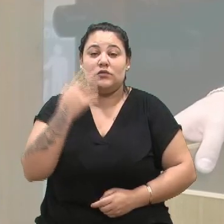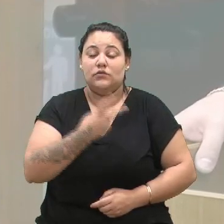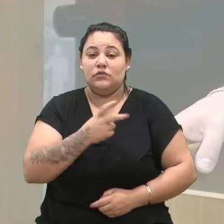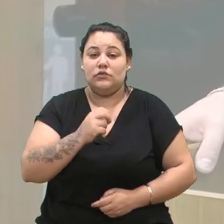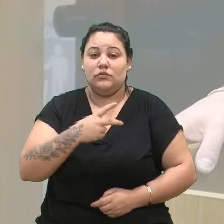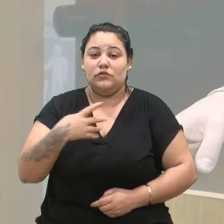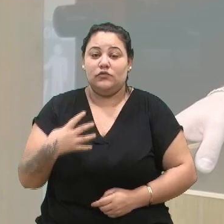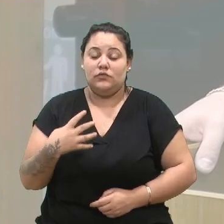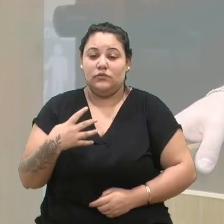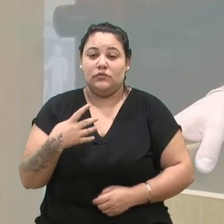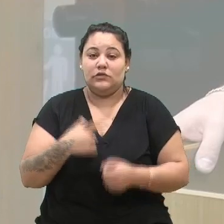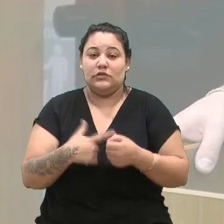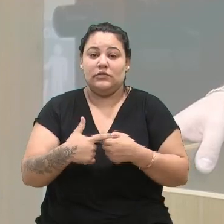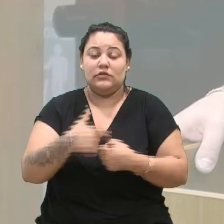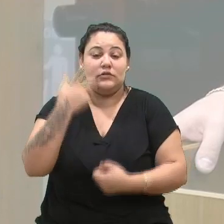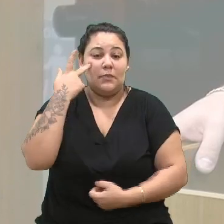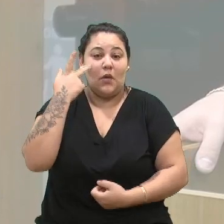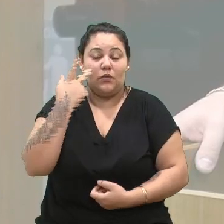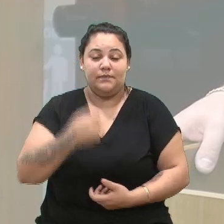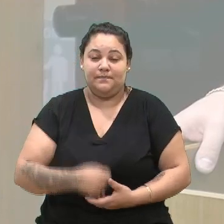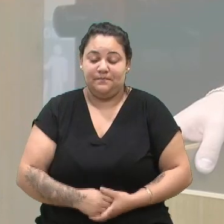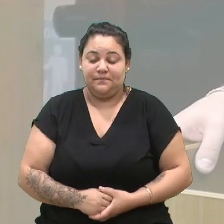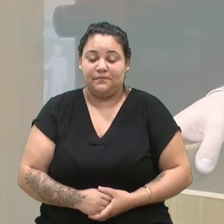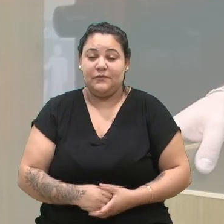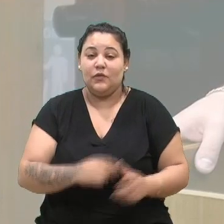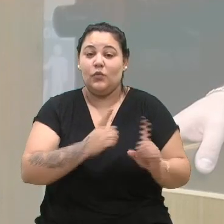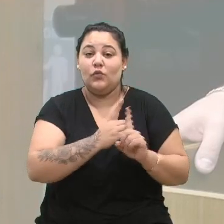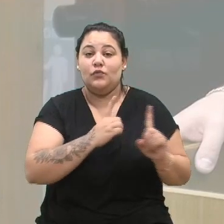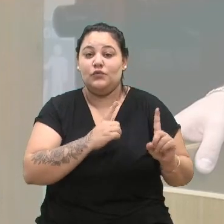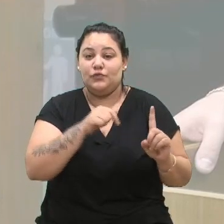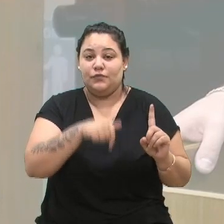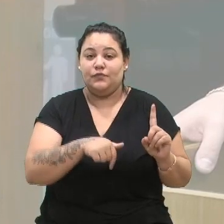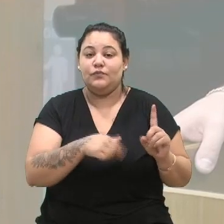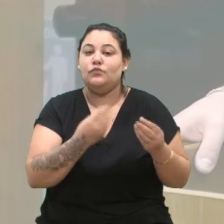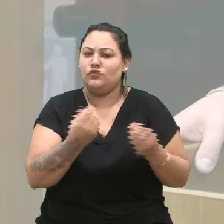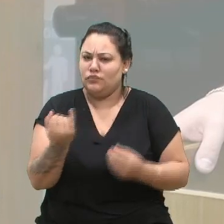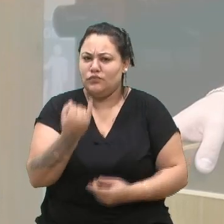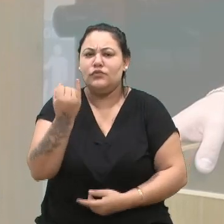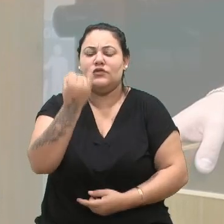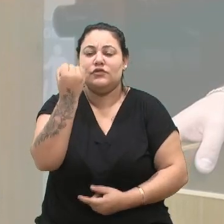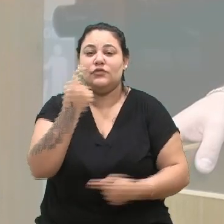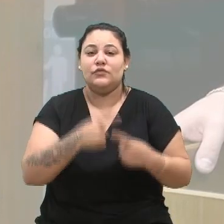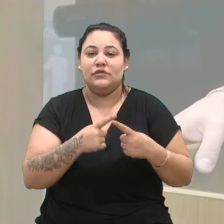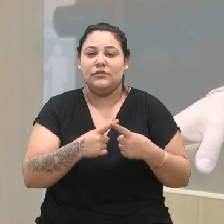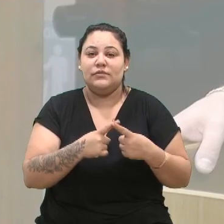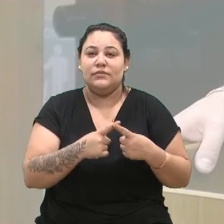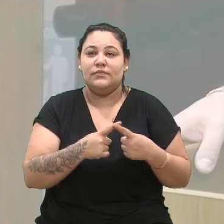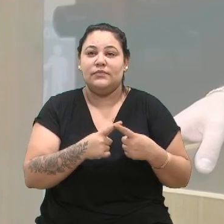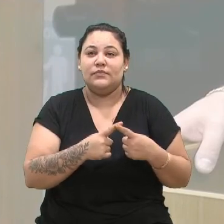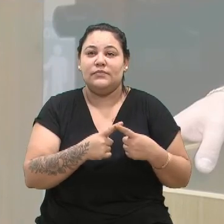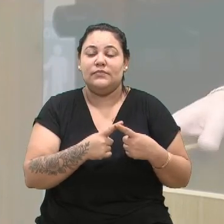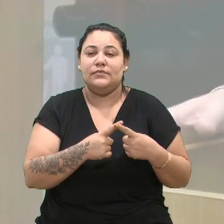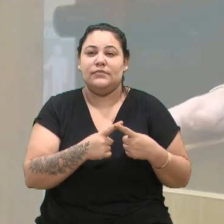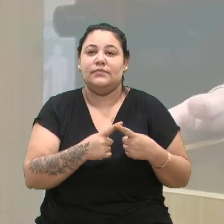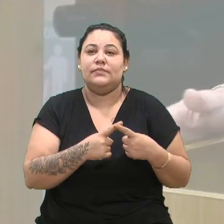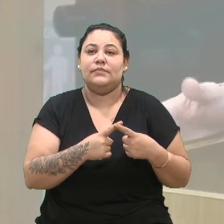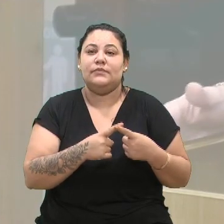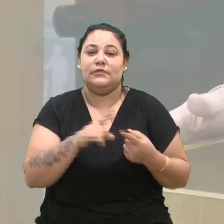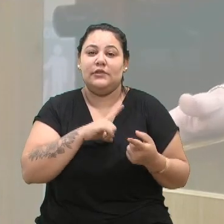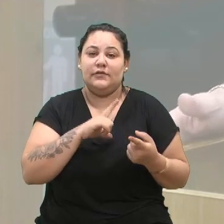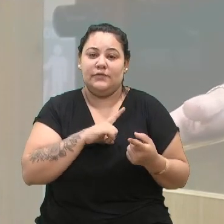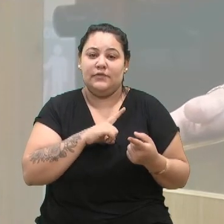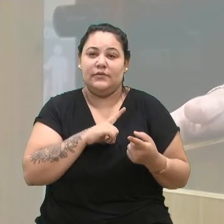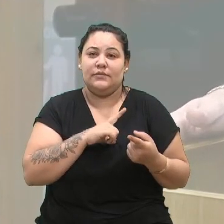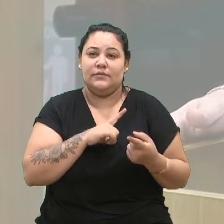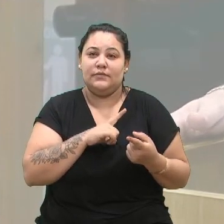cidade de São Paulo. E o encontro ele foi muito importante justamente para promover não somente Tenente